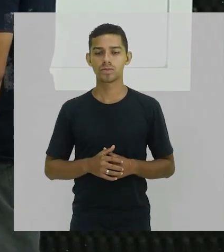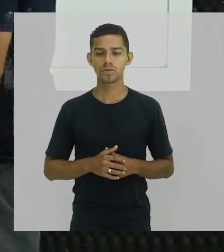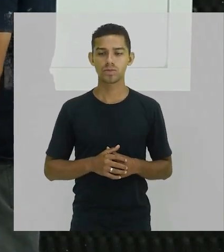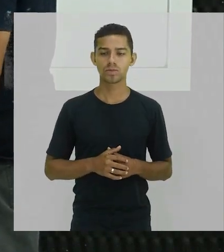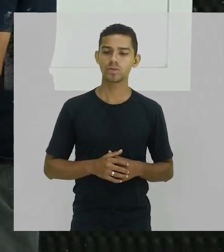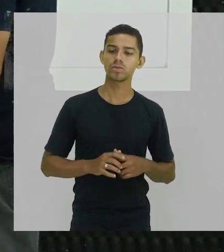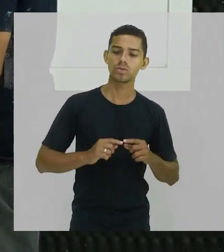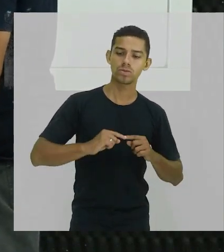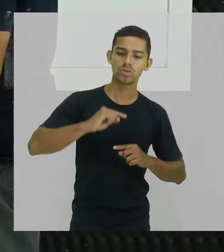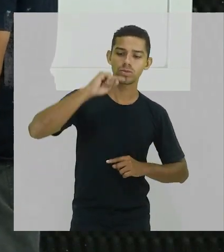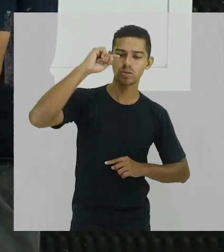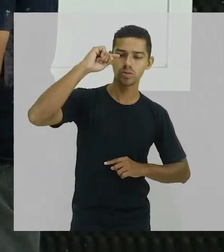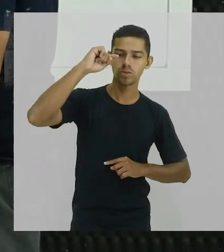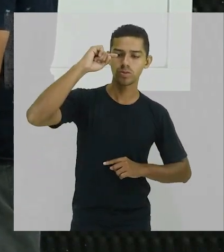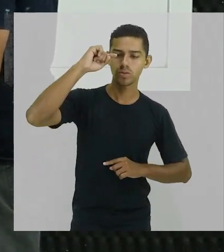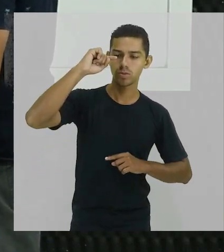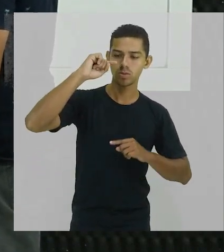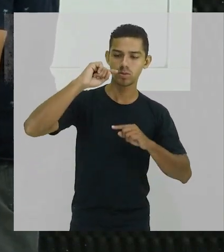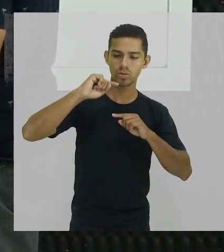altura.